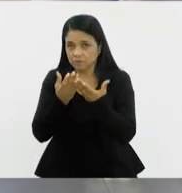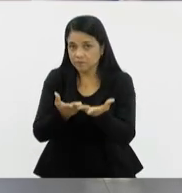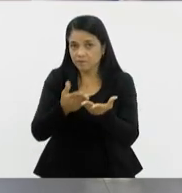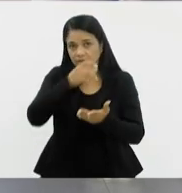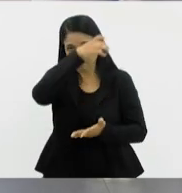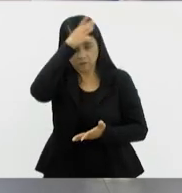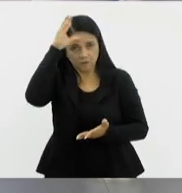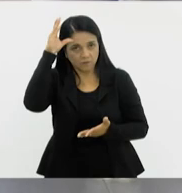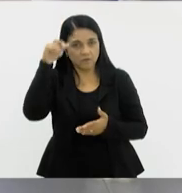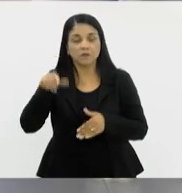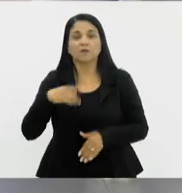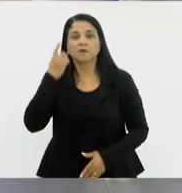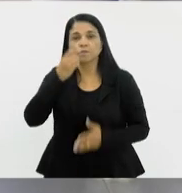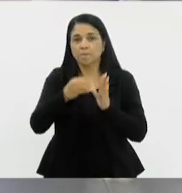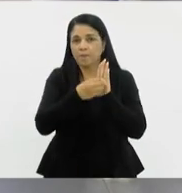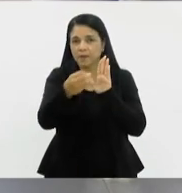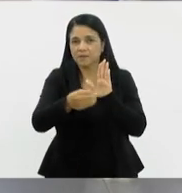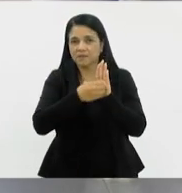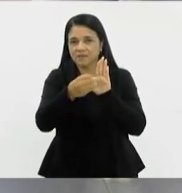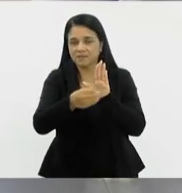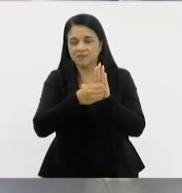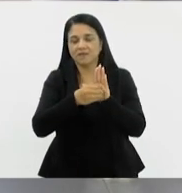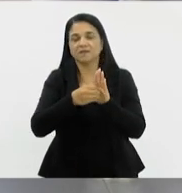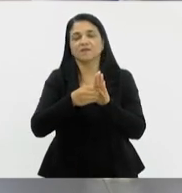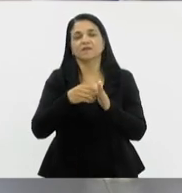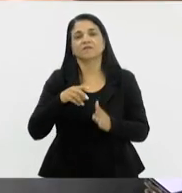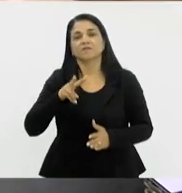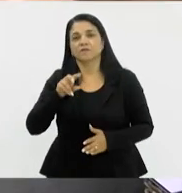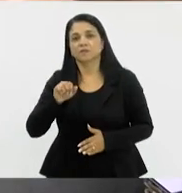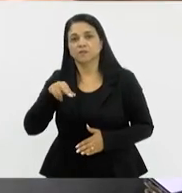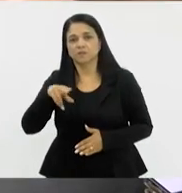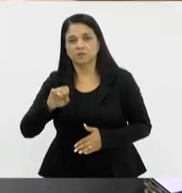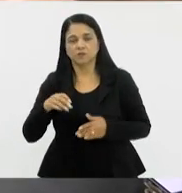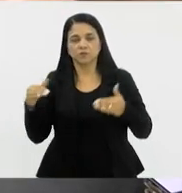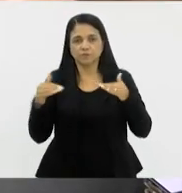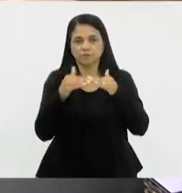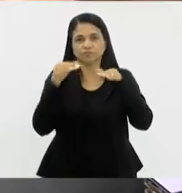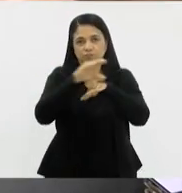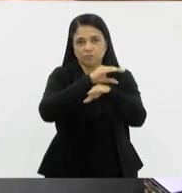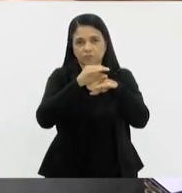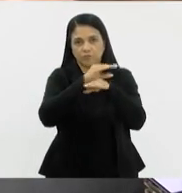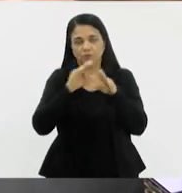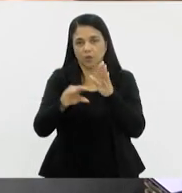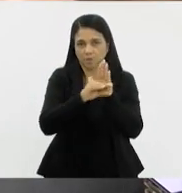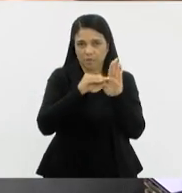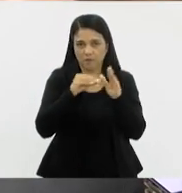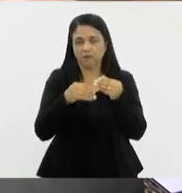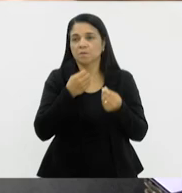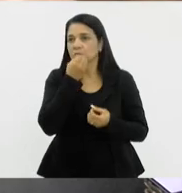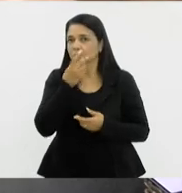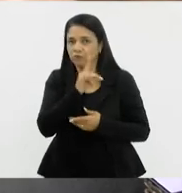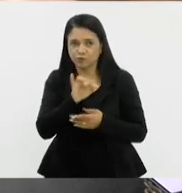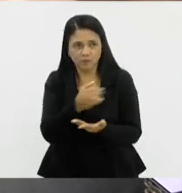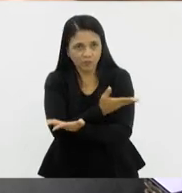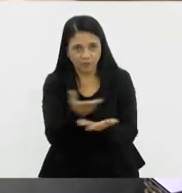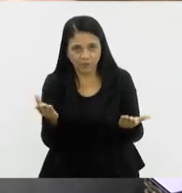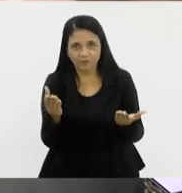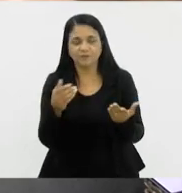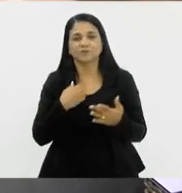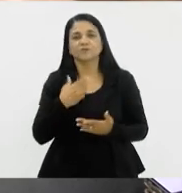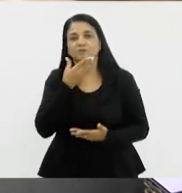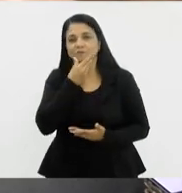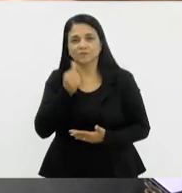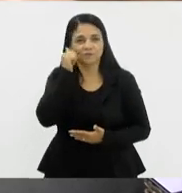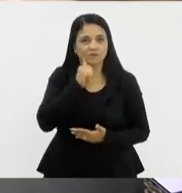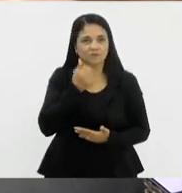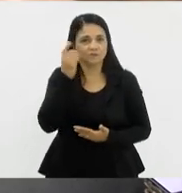parecer, deputado Vinícius Cozzolino. Parecer pela constitucionalidade com emenda. Bom dia, senhor presidente. Bom dia a todos os presentes, senhoras e senhores